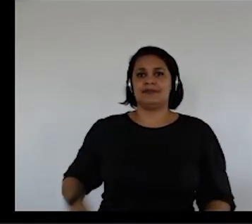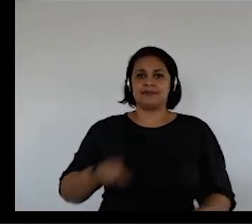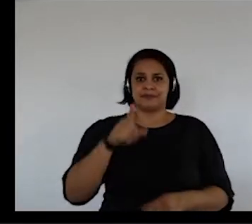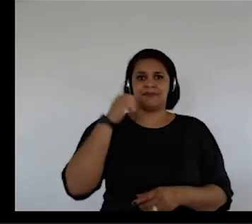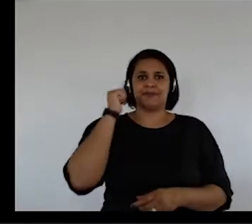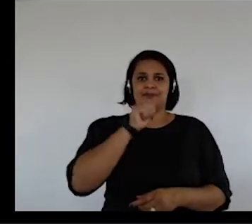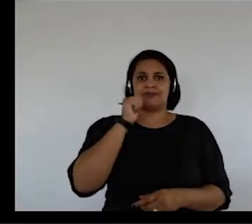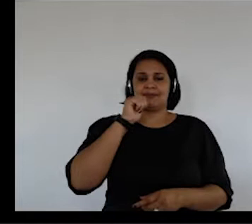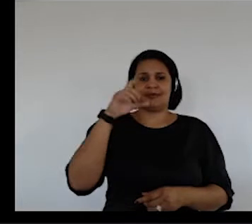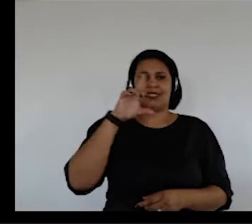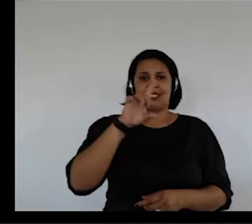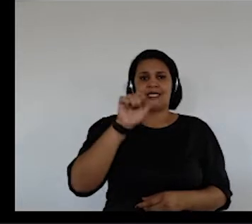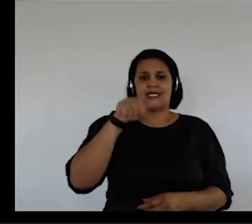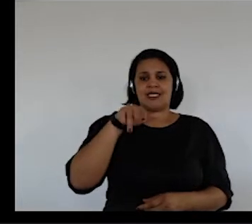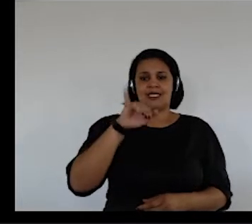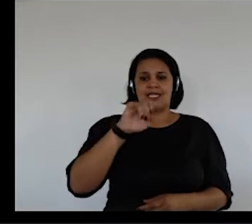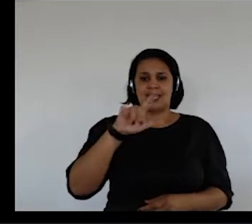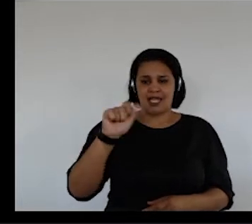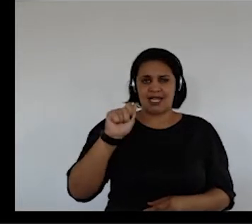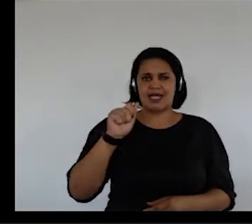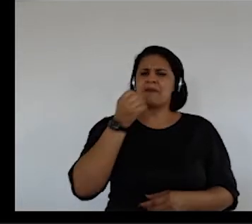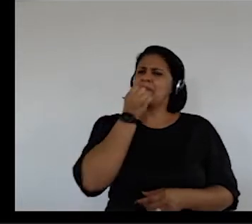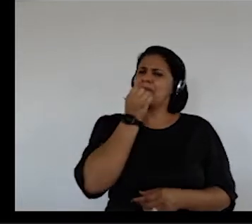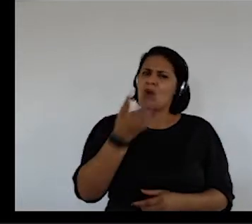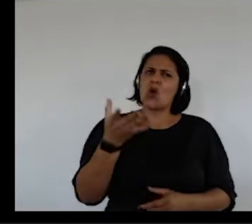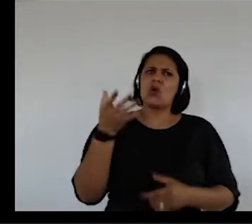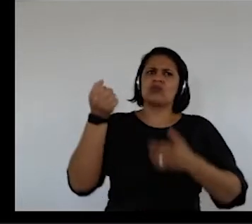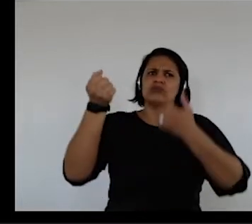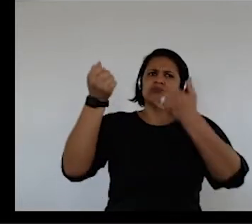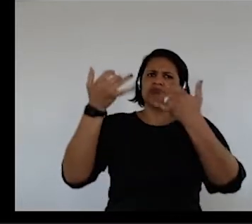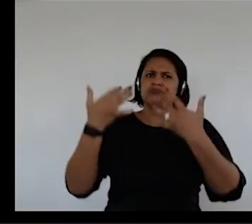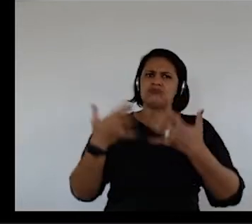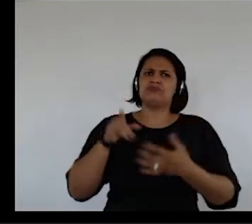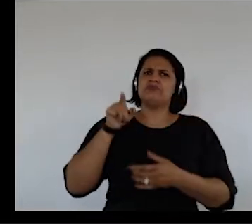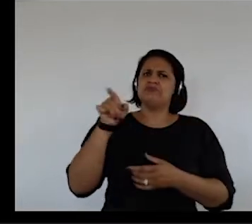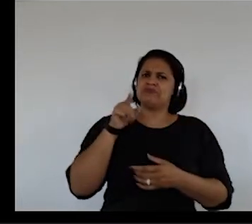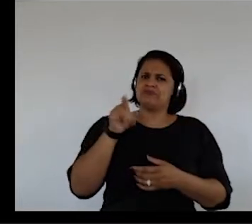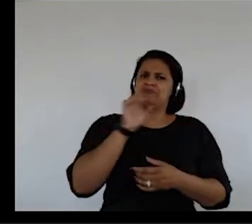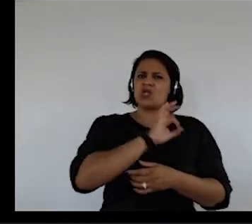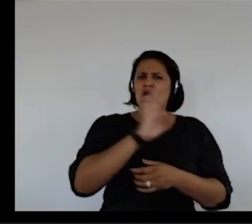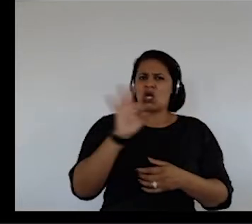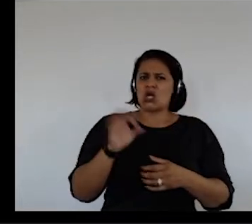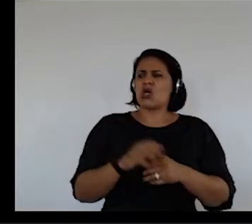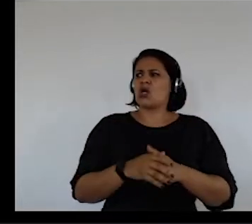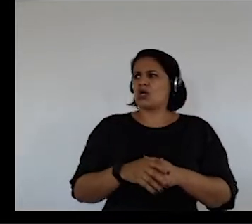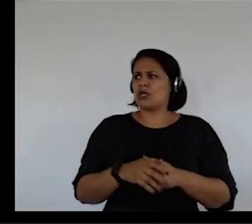uma voz que representa a advocacia feminina no Brasil,